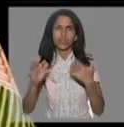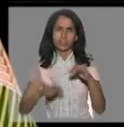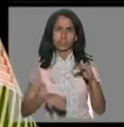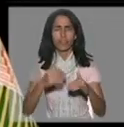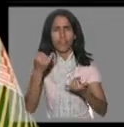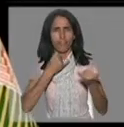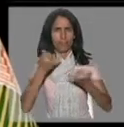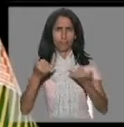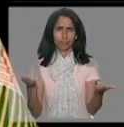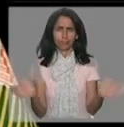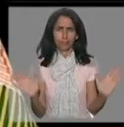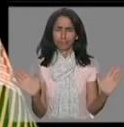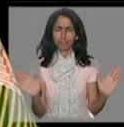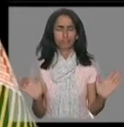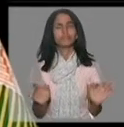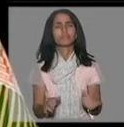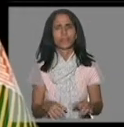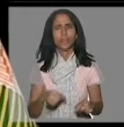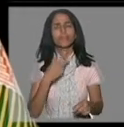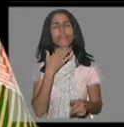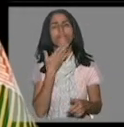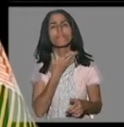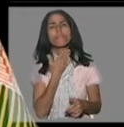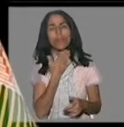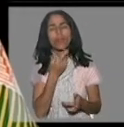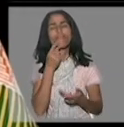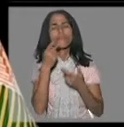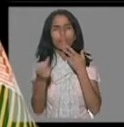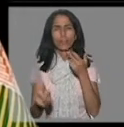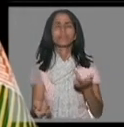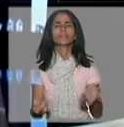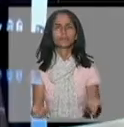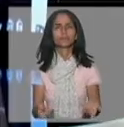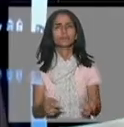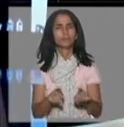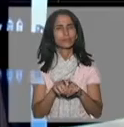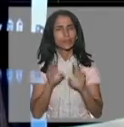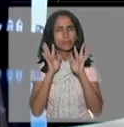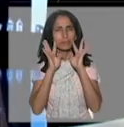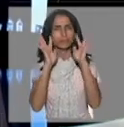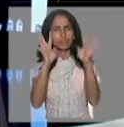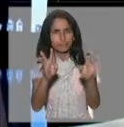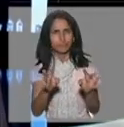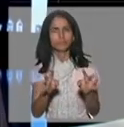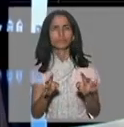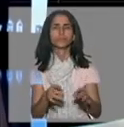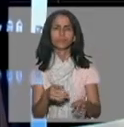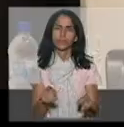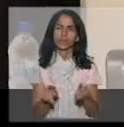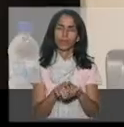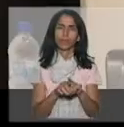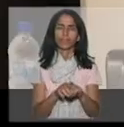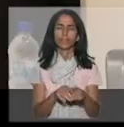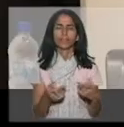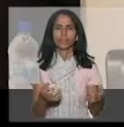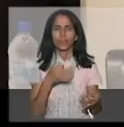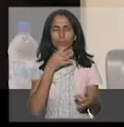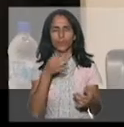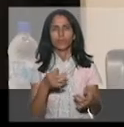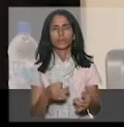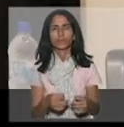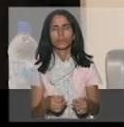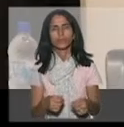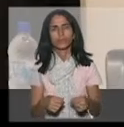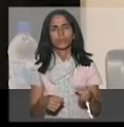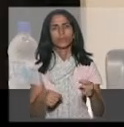volta e meia. E você ter um poder de voz e de ouvido para você escutar e para você falar, eu acho